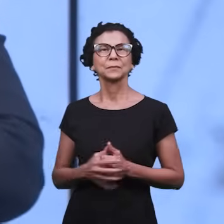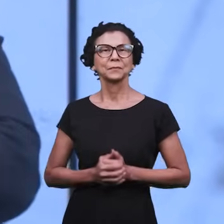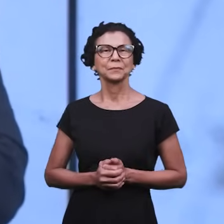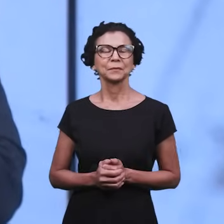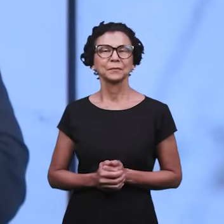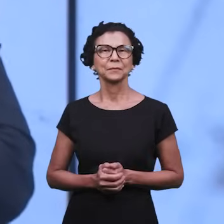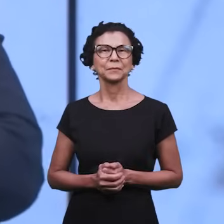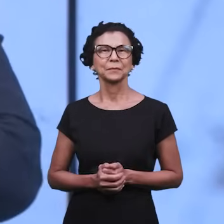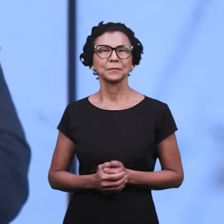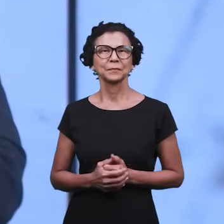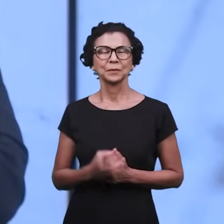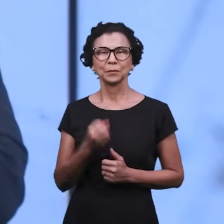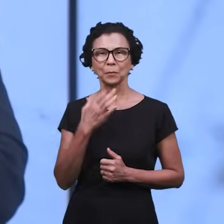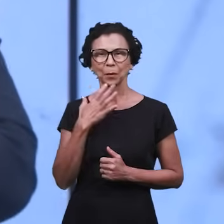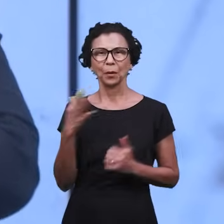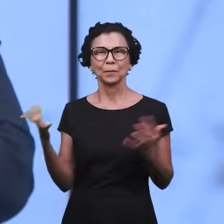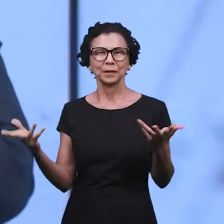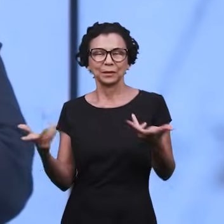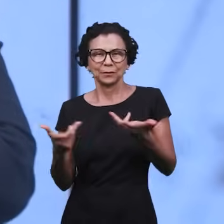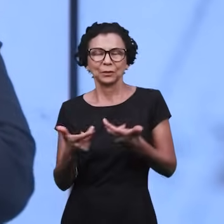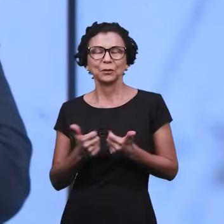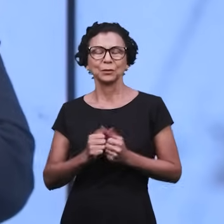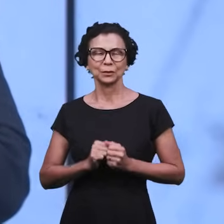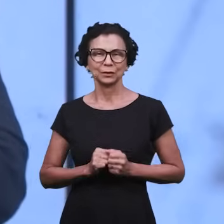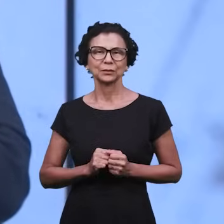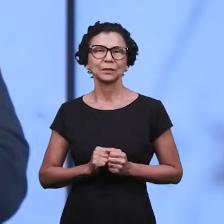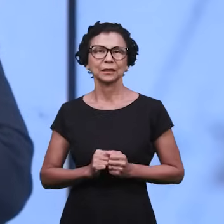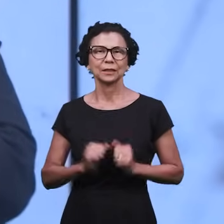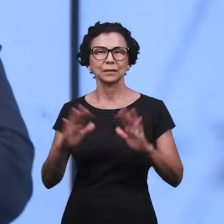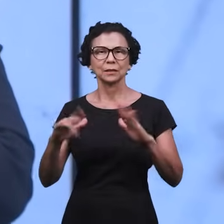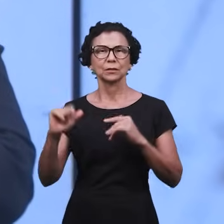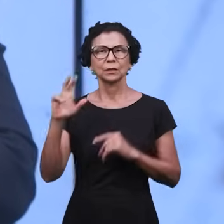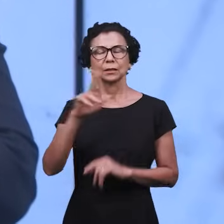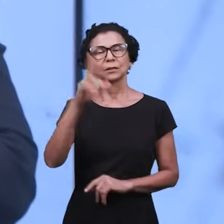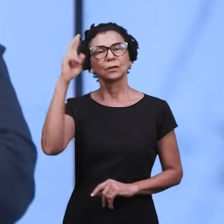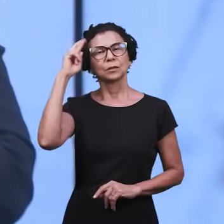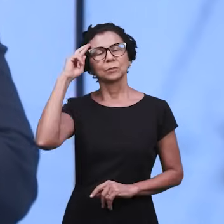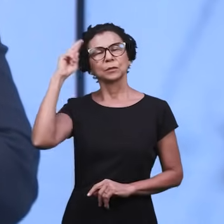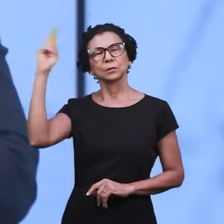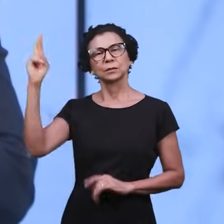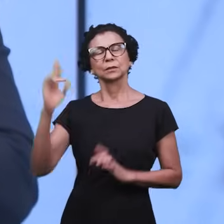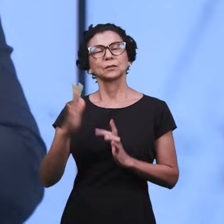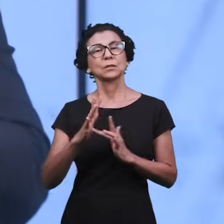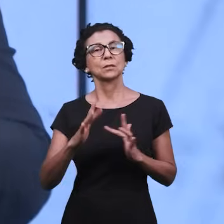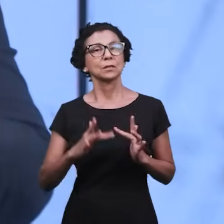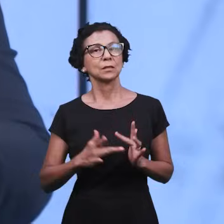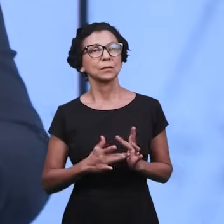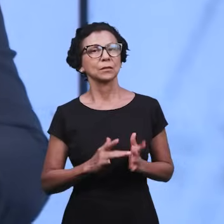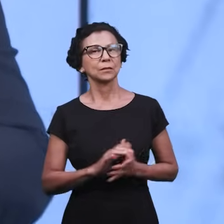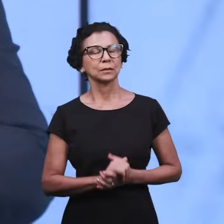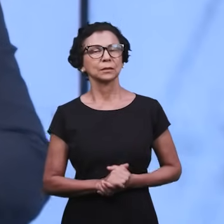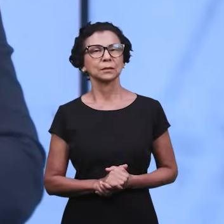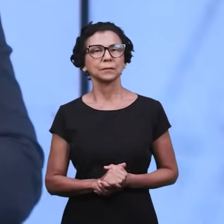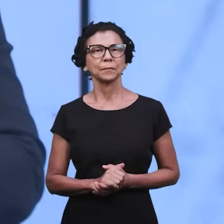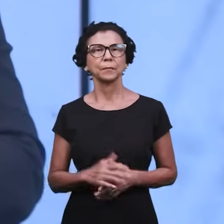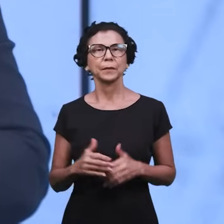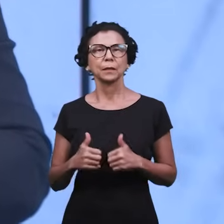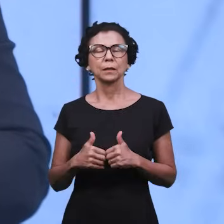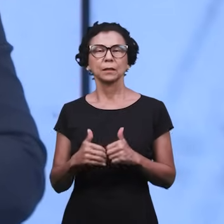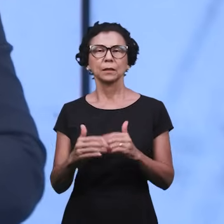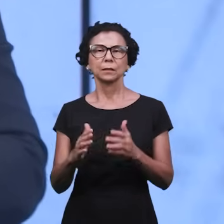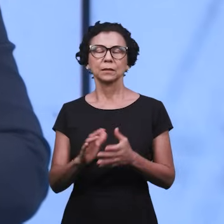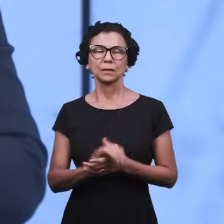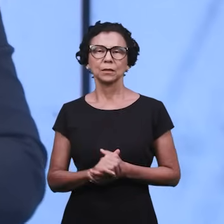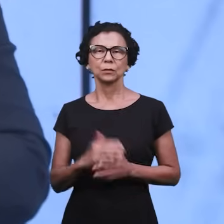Maravilha, maravilha, povo de Deus, louvado seja o nome do nosso Senhor Jesus. Nós estamos dando início a mais